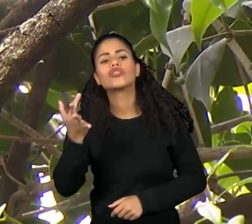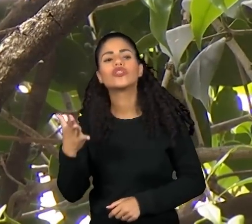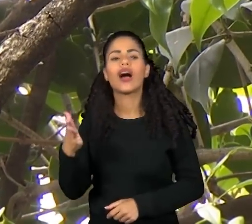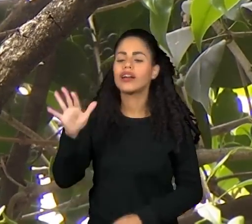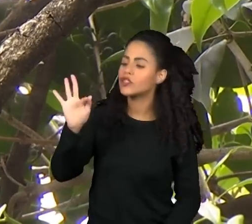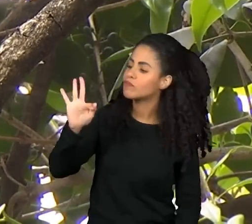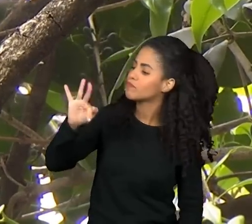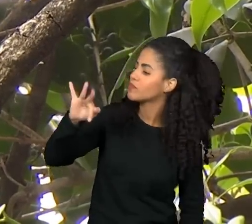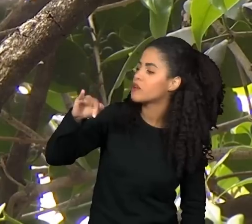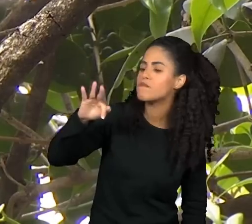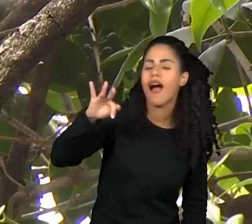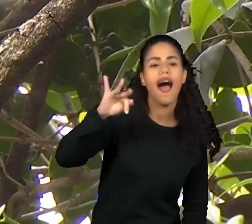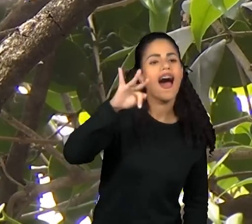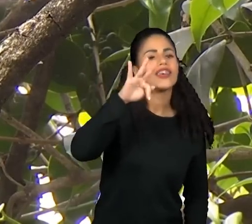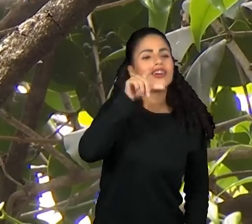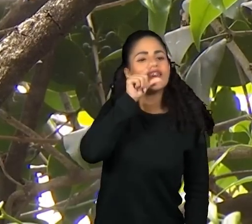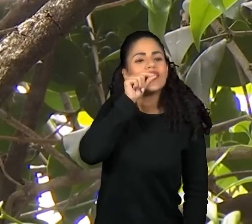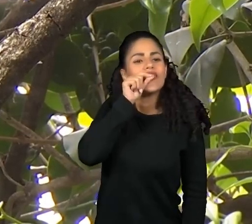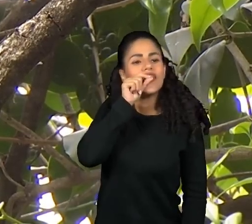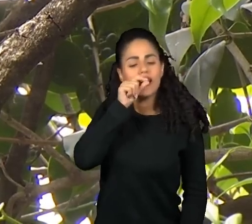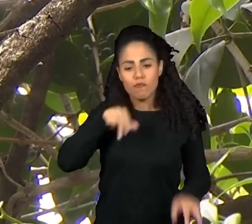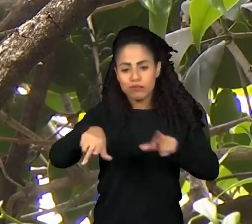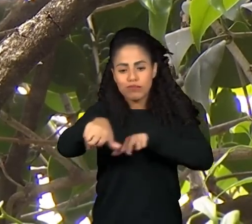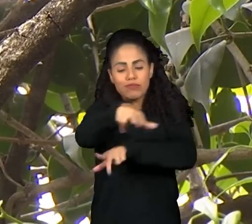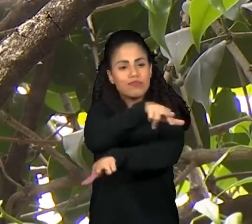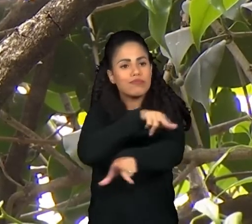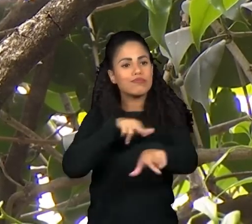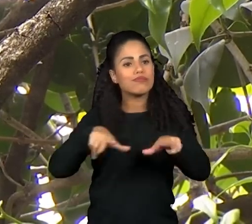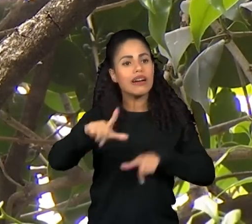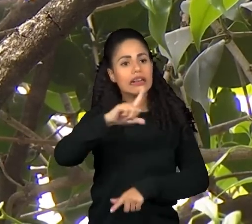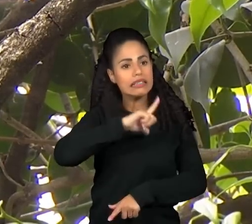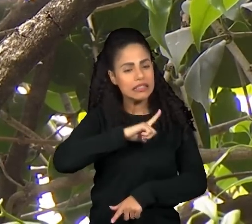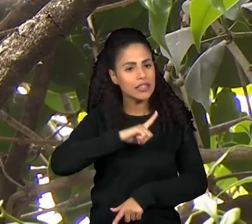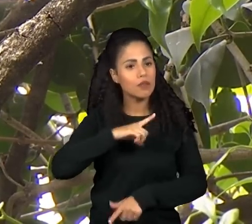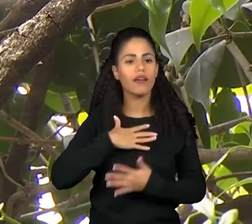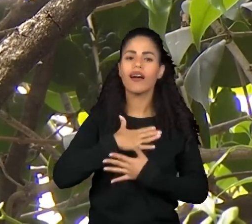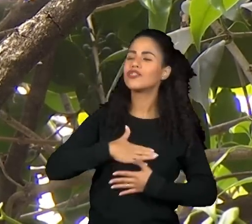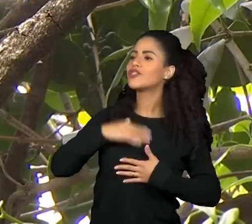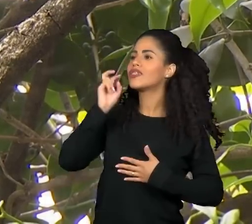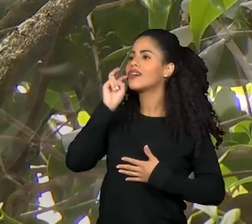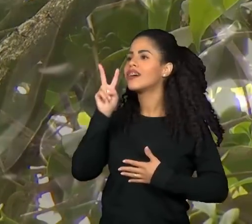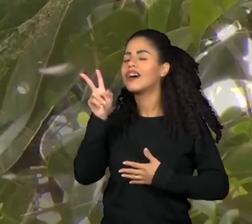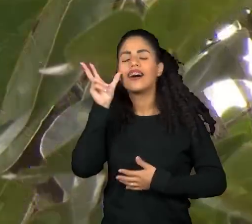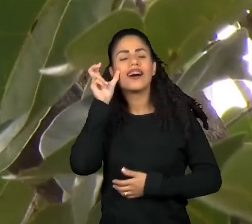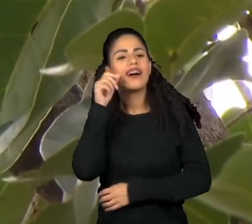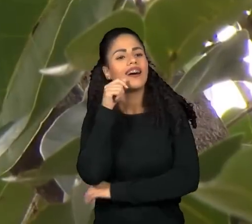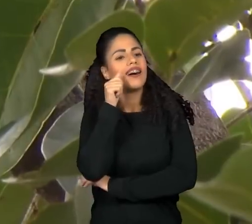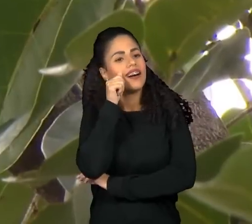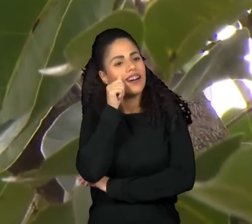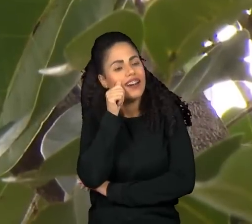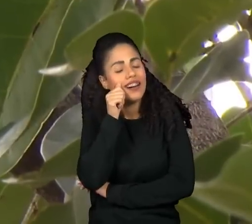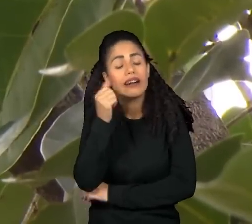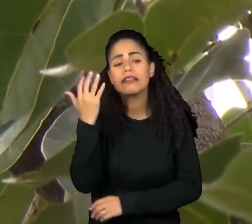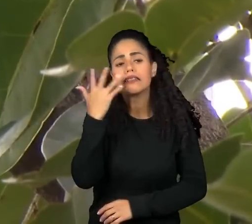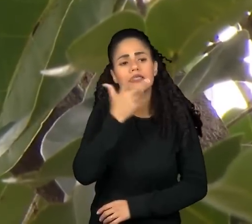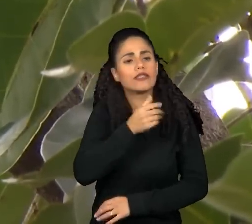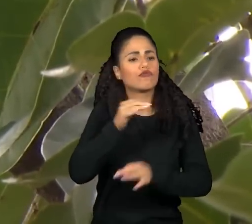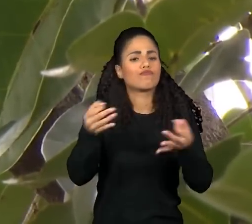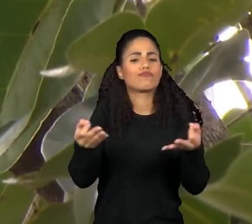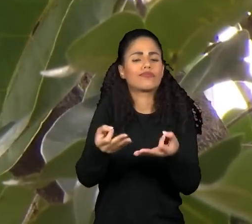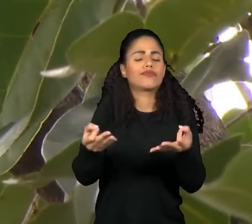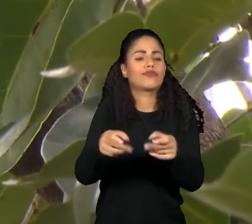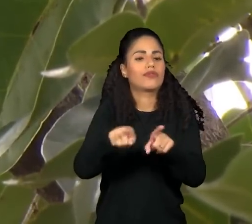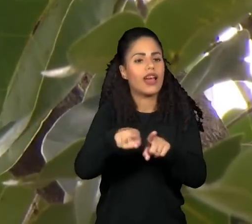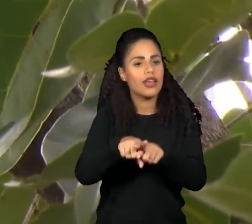num local, mais passarinho, né, diversidade de aves e grau de satisfação humana. É um gráfico extremamente positivo.